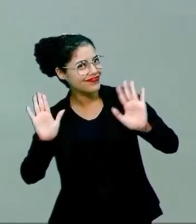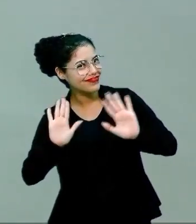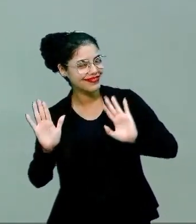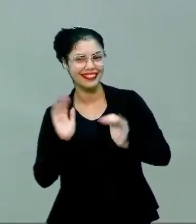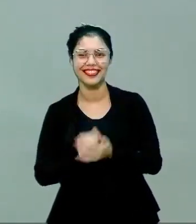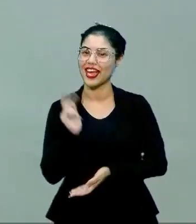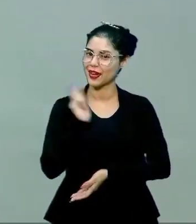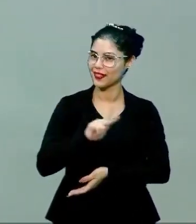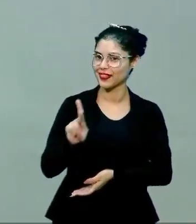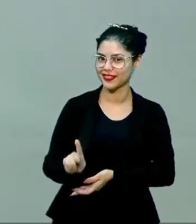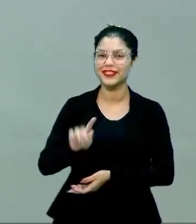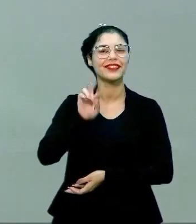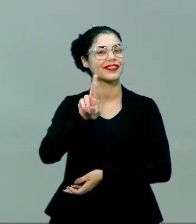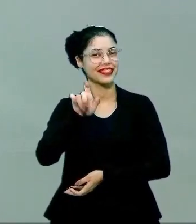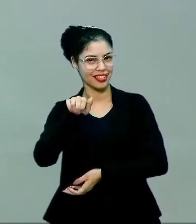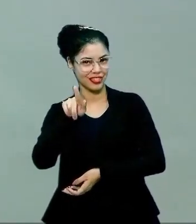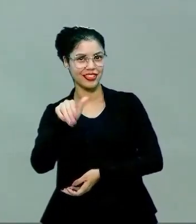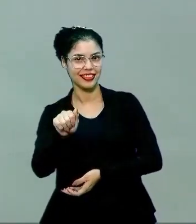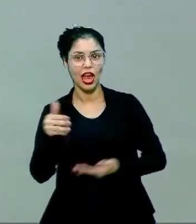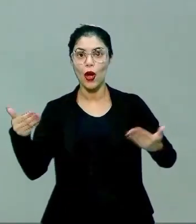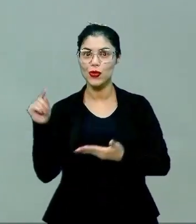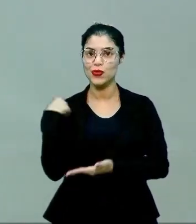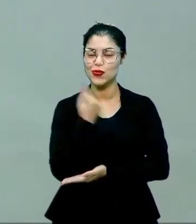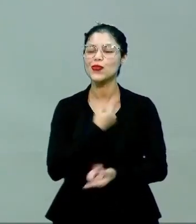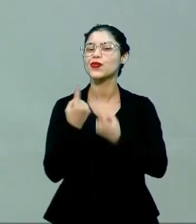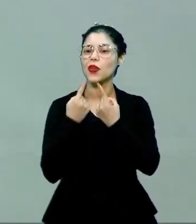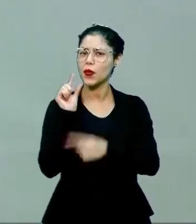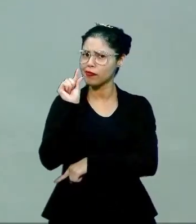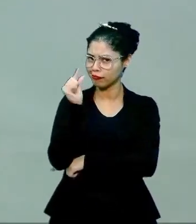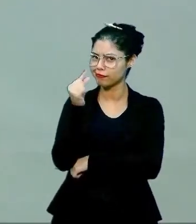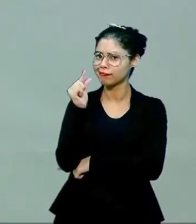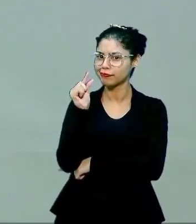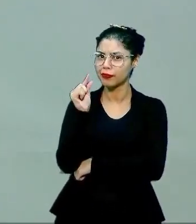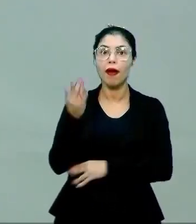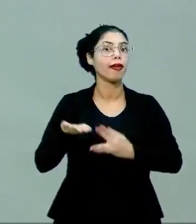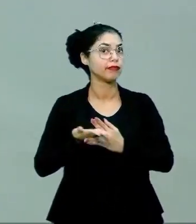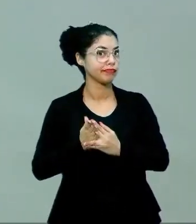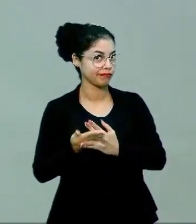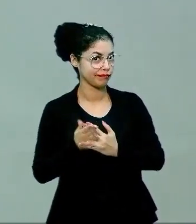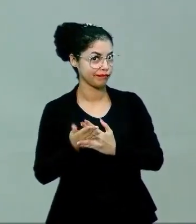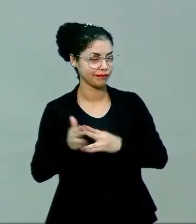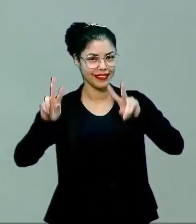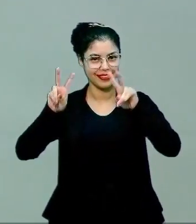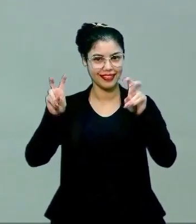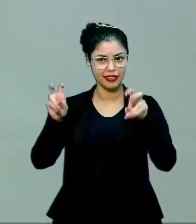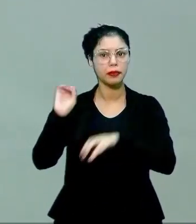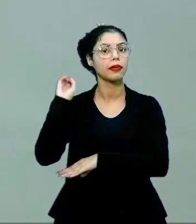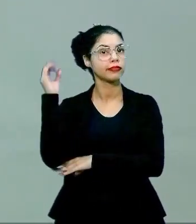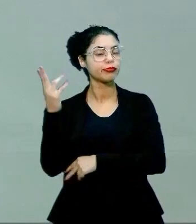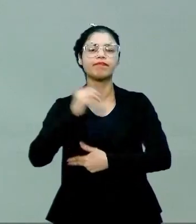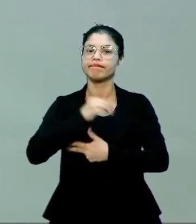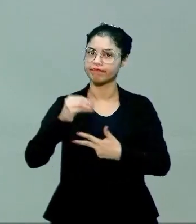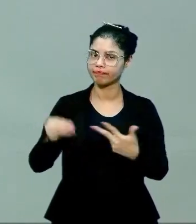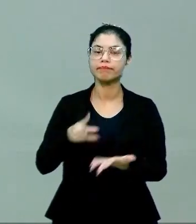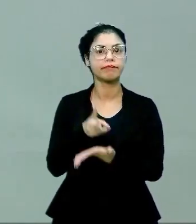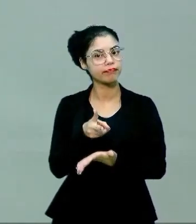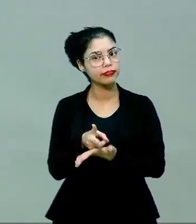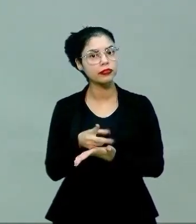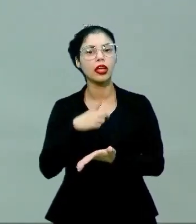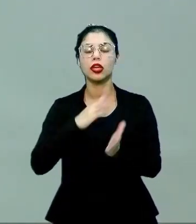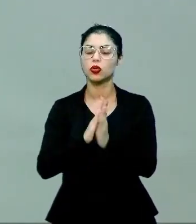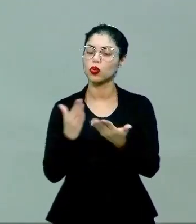Olá, eu sou a professora Regina e hoje nós vamos conversar um pouquinho sobre o Barroco. É um tema recorrente no Enem e tem